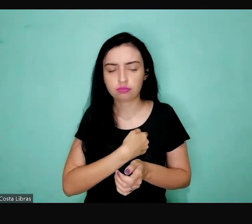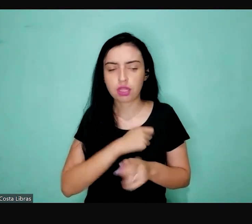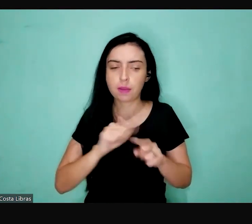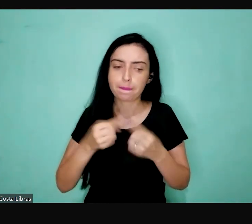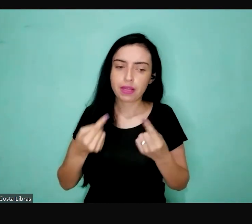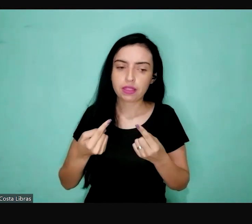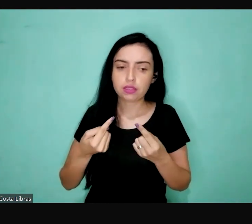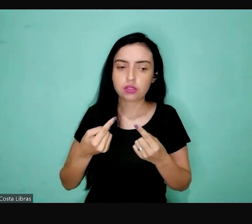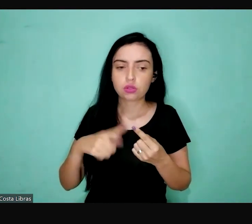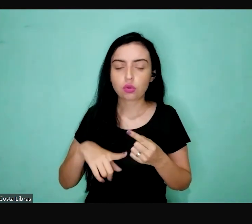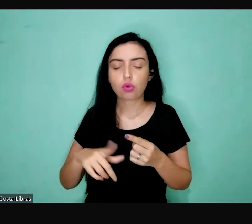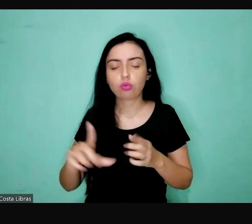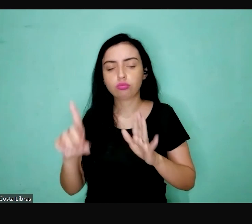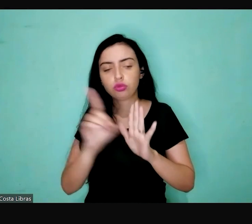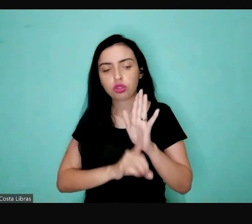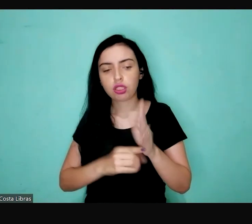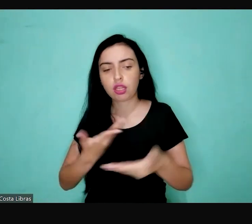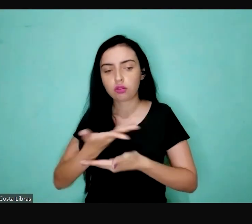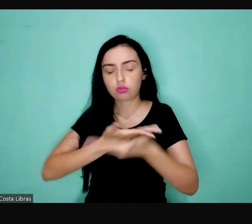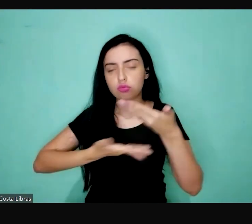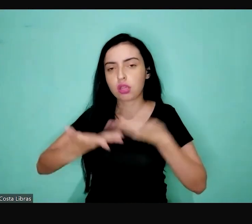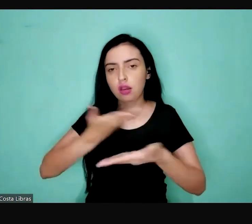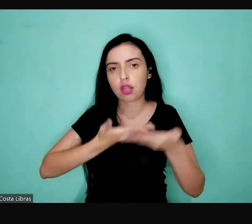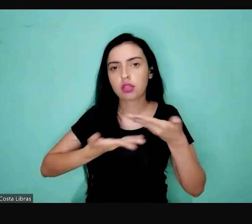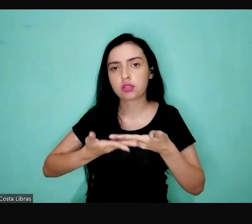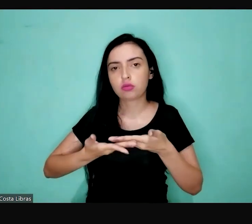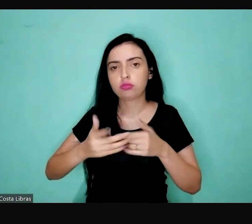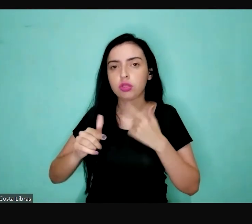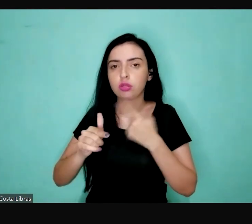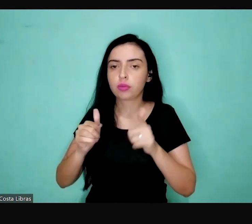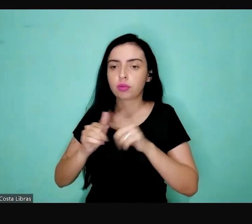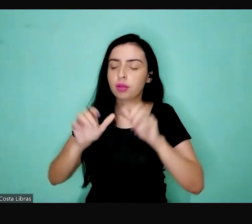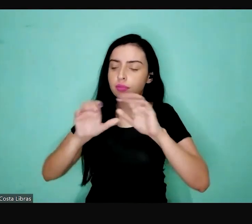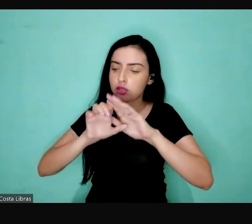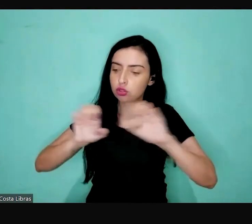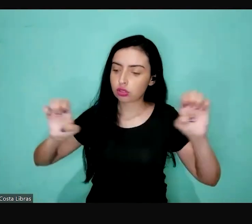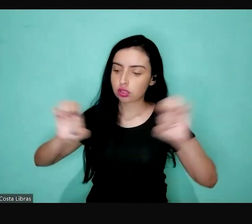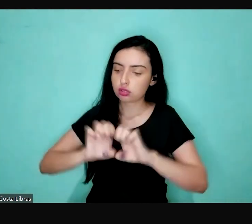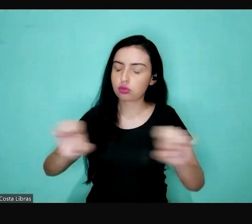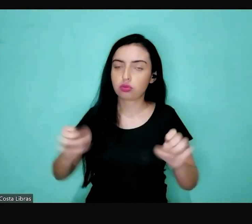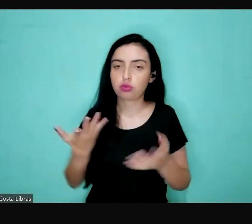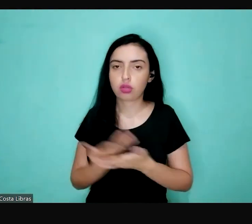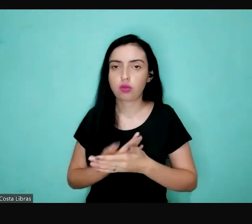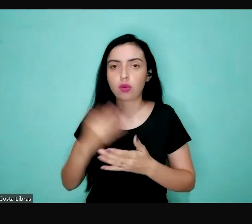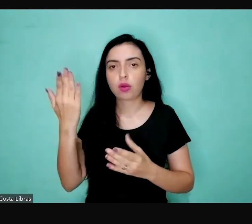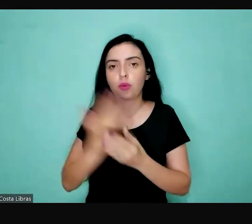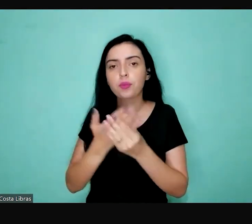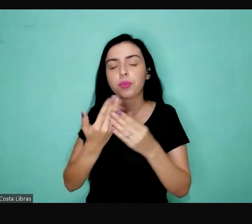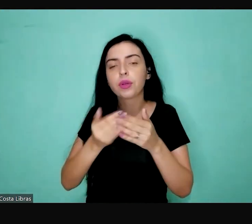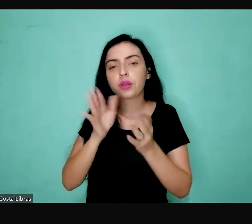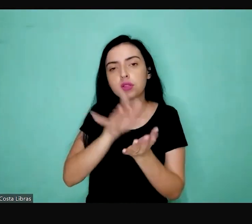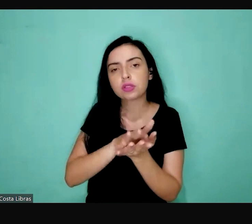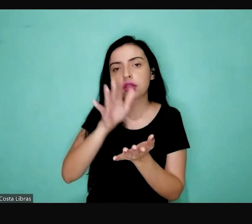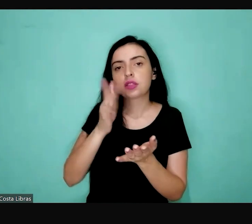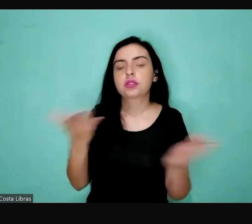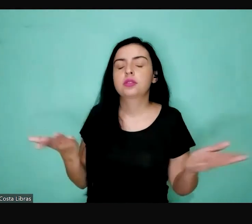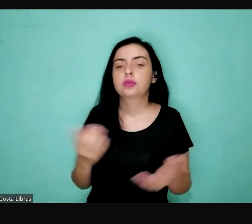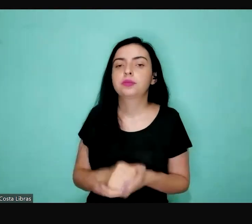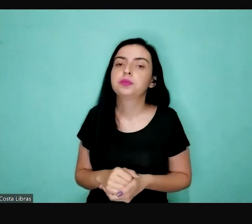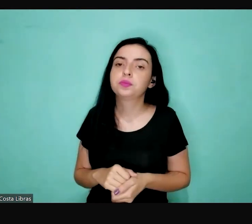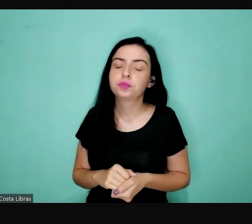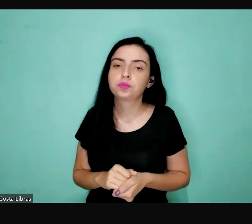direito à relação por problema estrutural do nosso processo nesse momento.